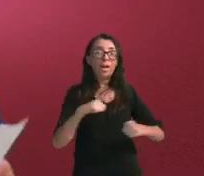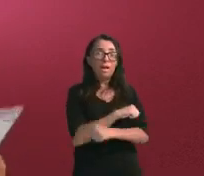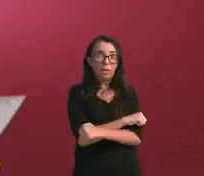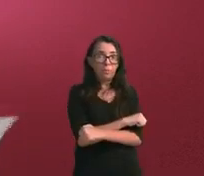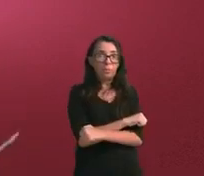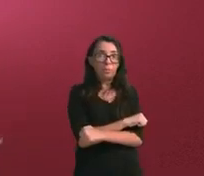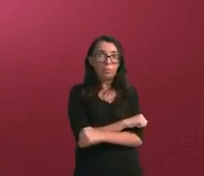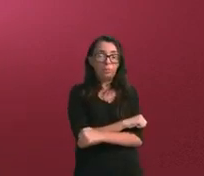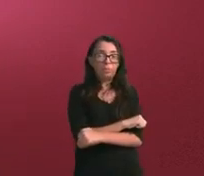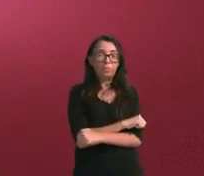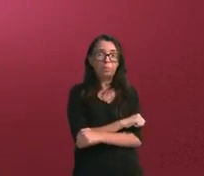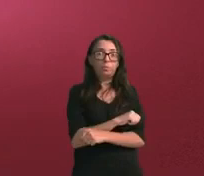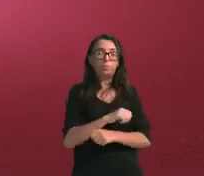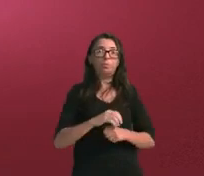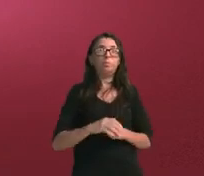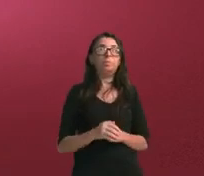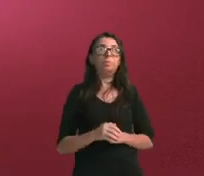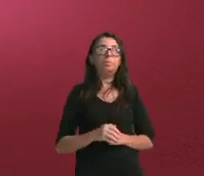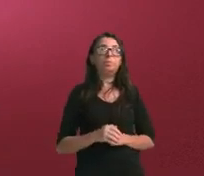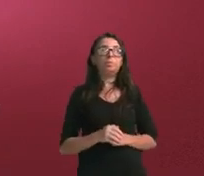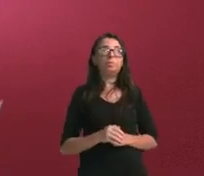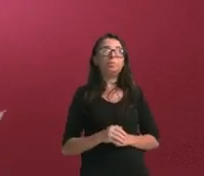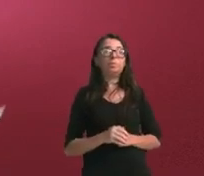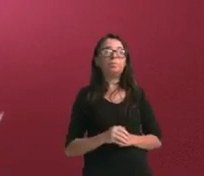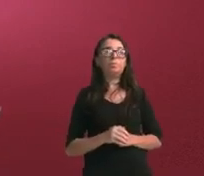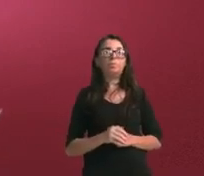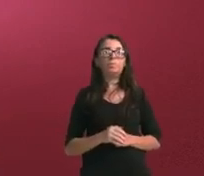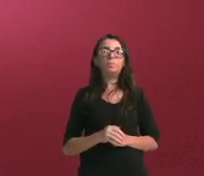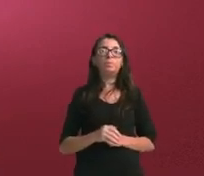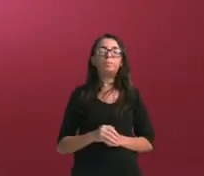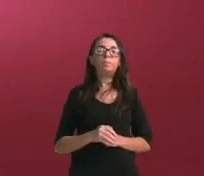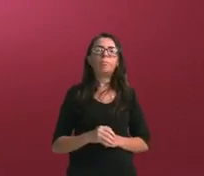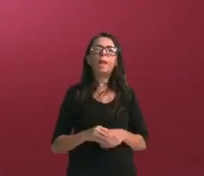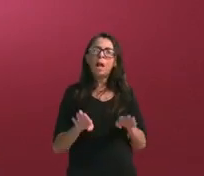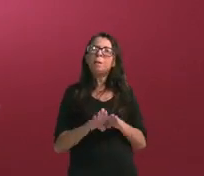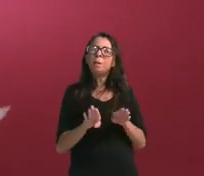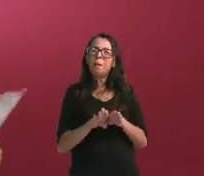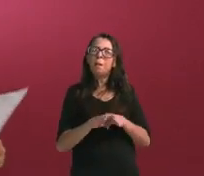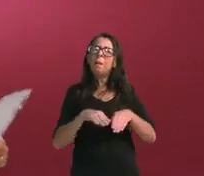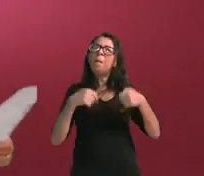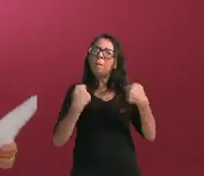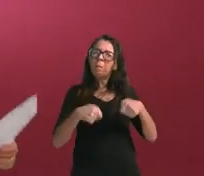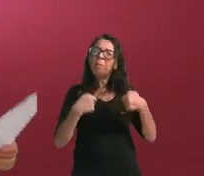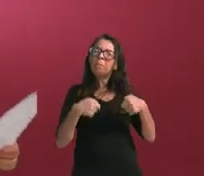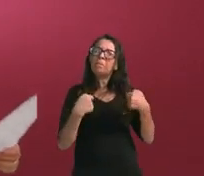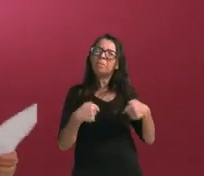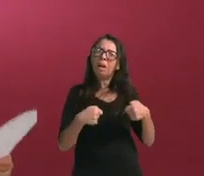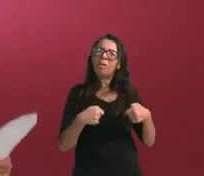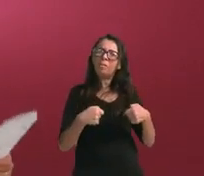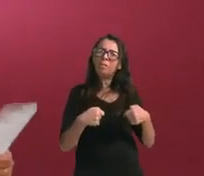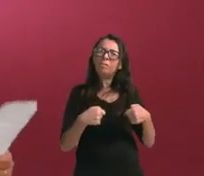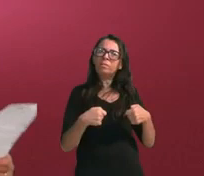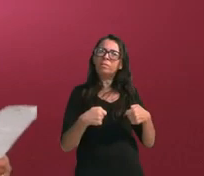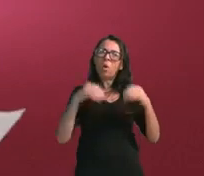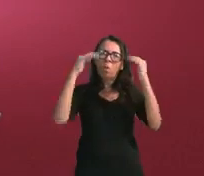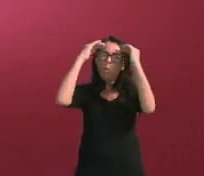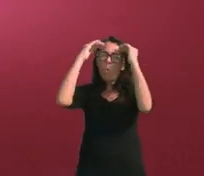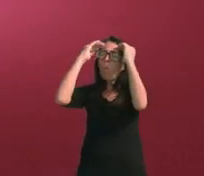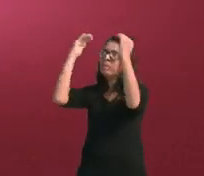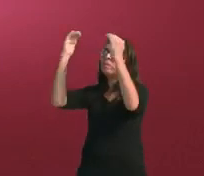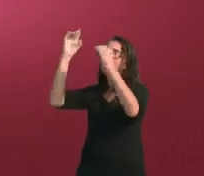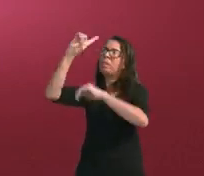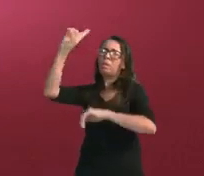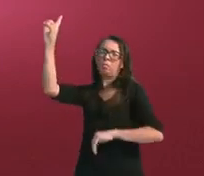seria o tradutor, né? Que ele tinha uma melhor dicção, então ele falaria